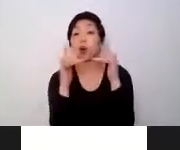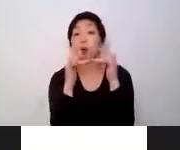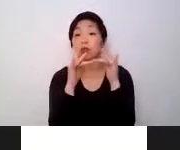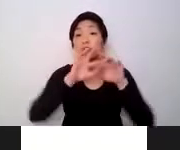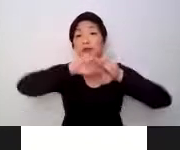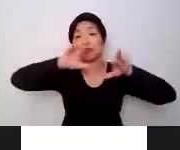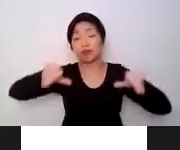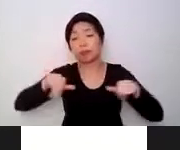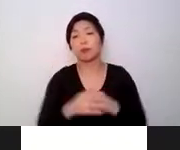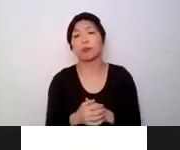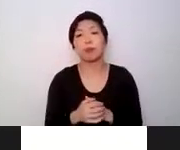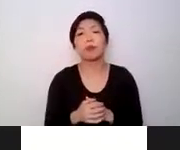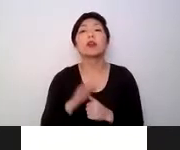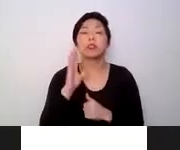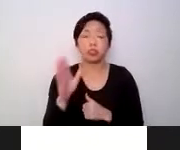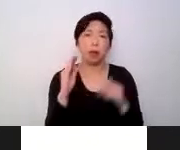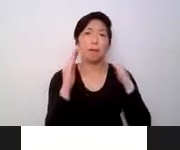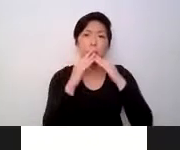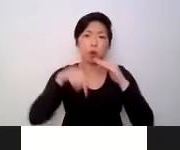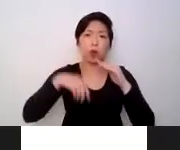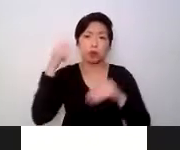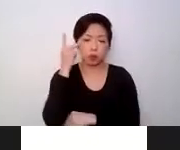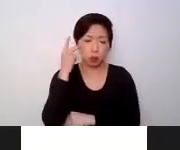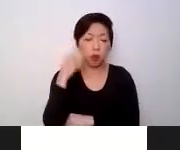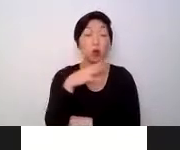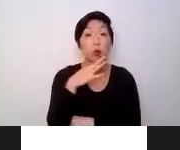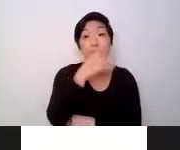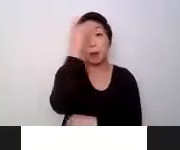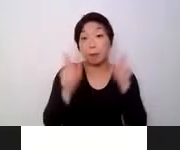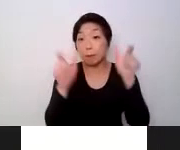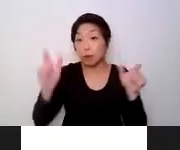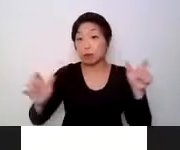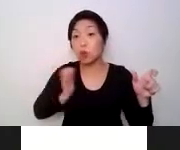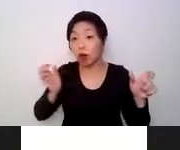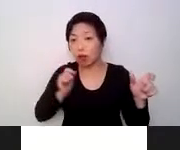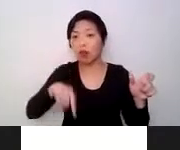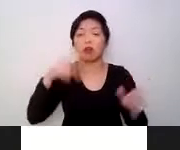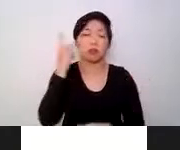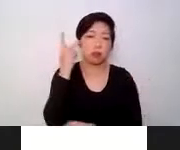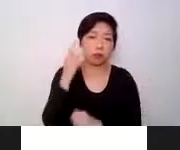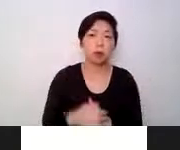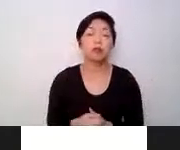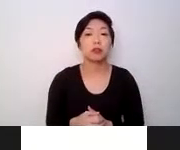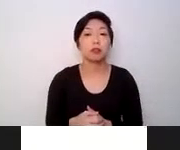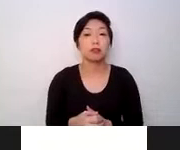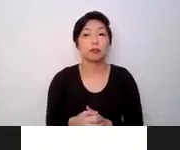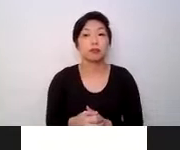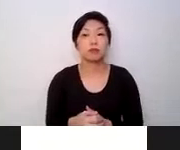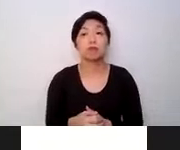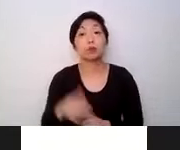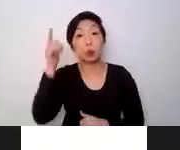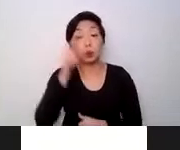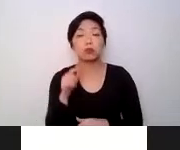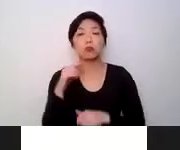dizer, né, ele já tinha morado aqui em São Paulo, conhecia a elite paulistana e conseguiu aí desenvolver